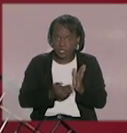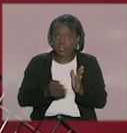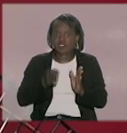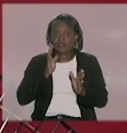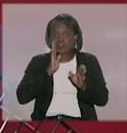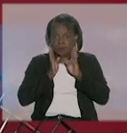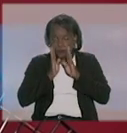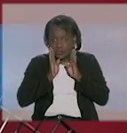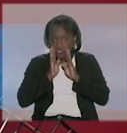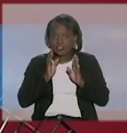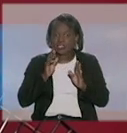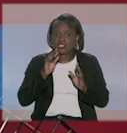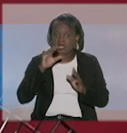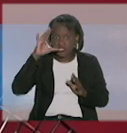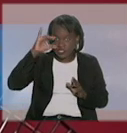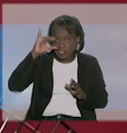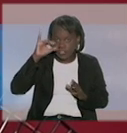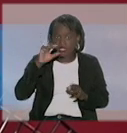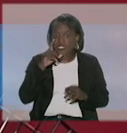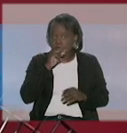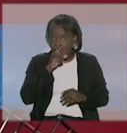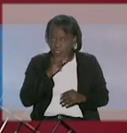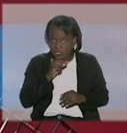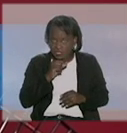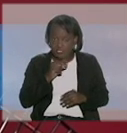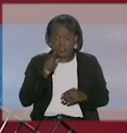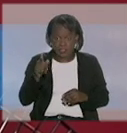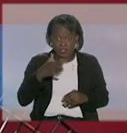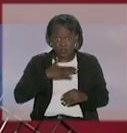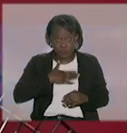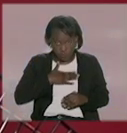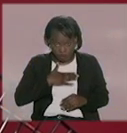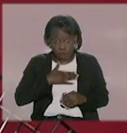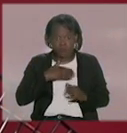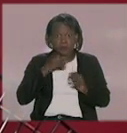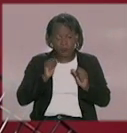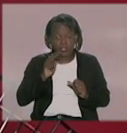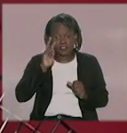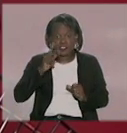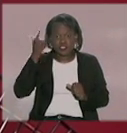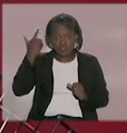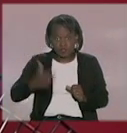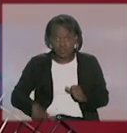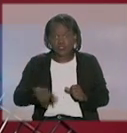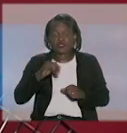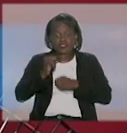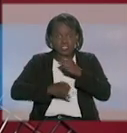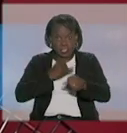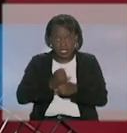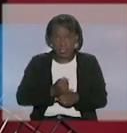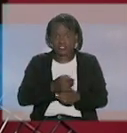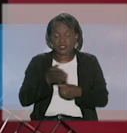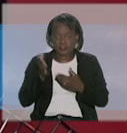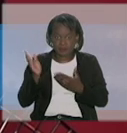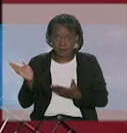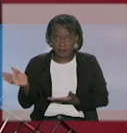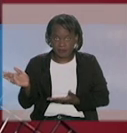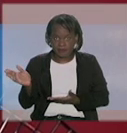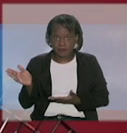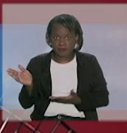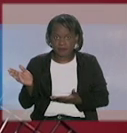redes sociais, Facebook, Instagram e Twitter. E se você gostou desse programa, pode assisti-lo novamente no site site